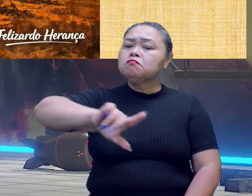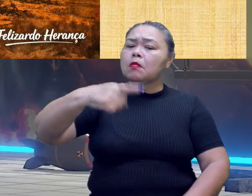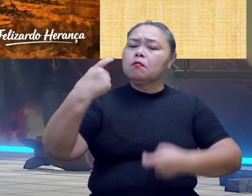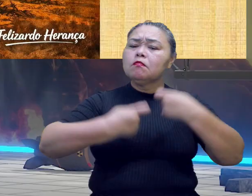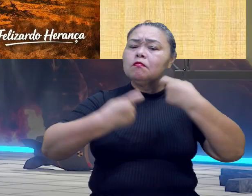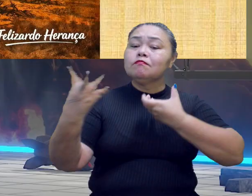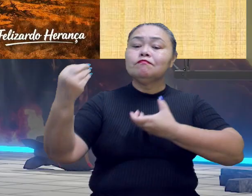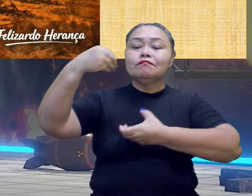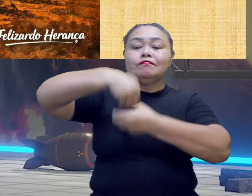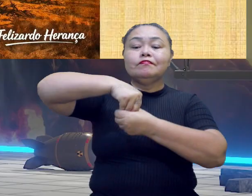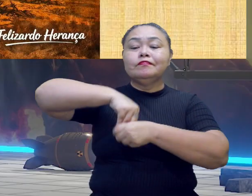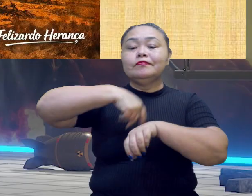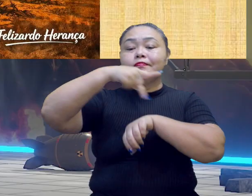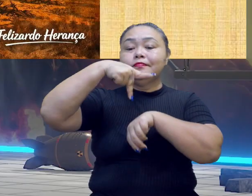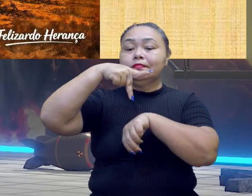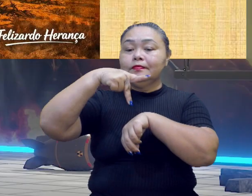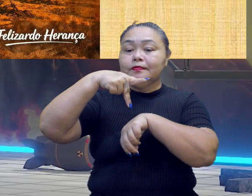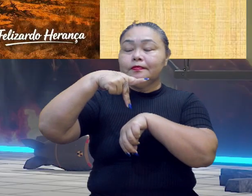civis.